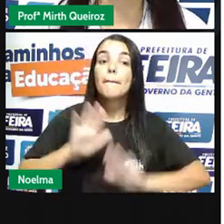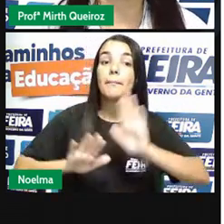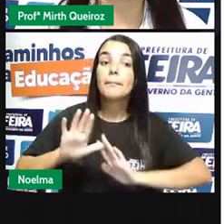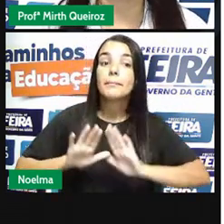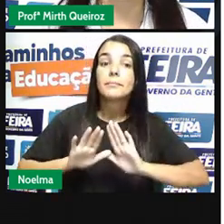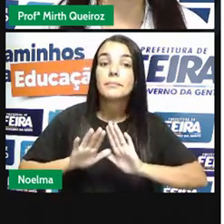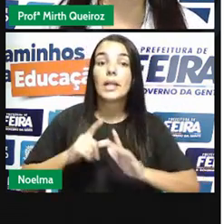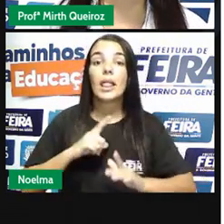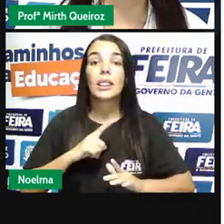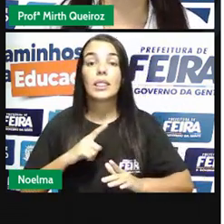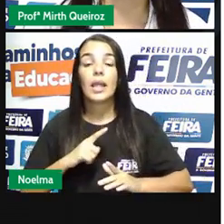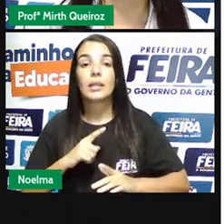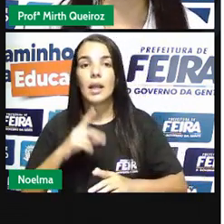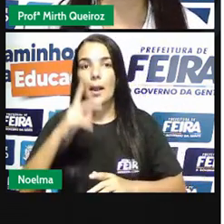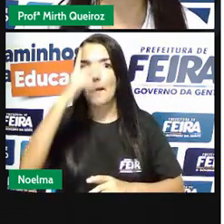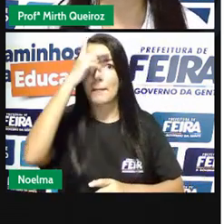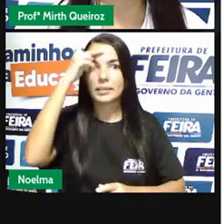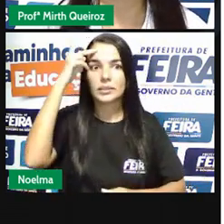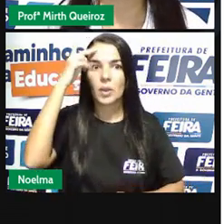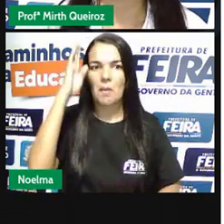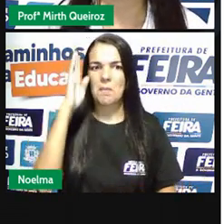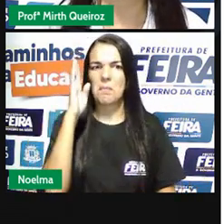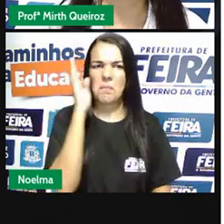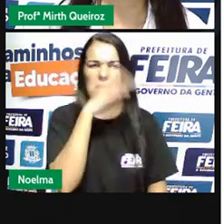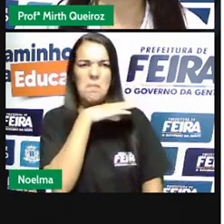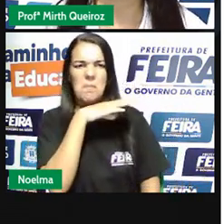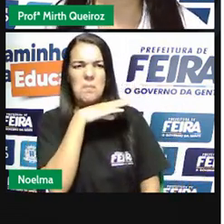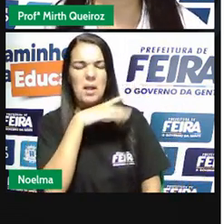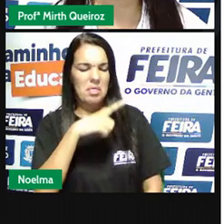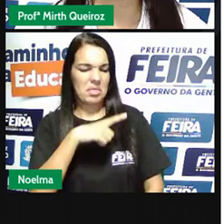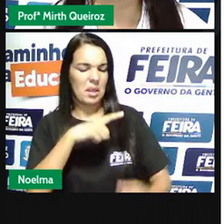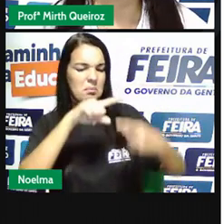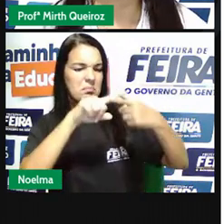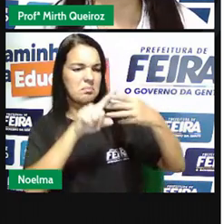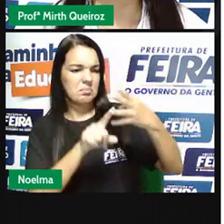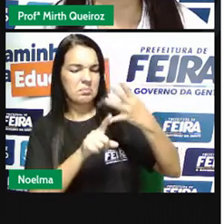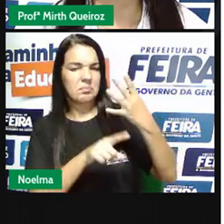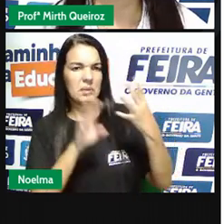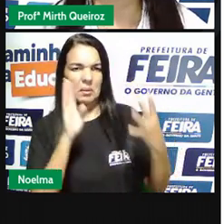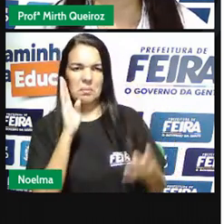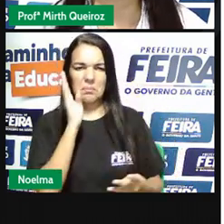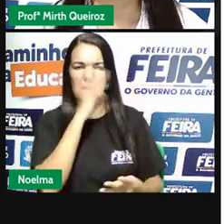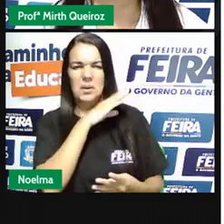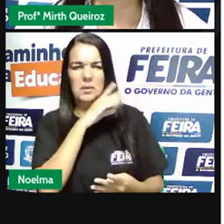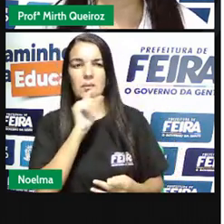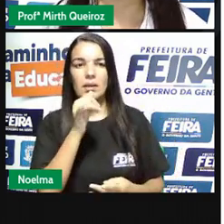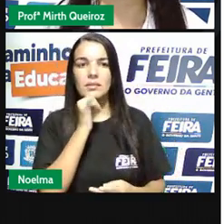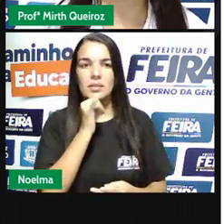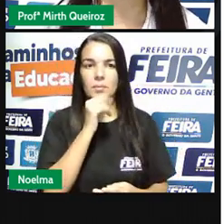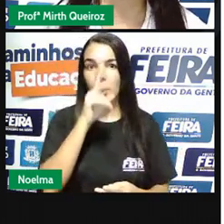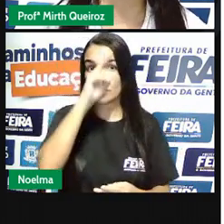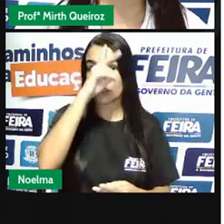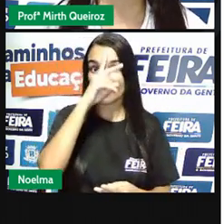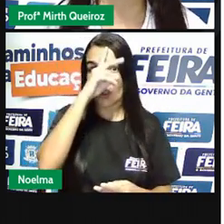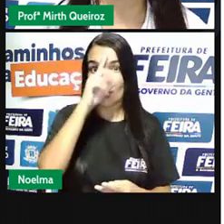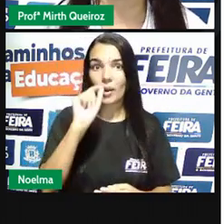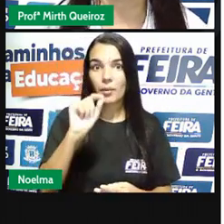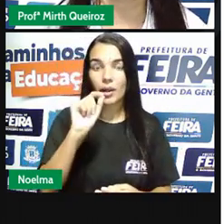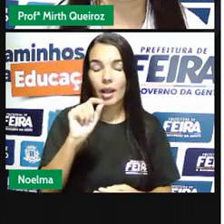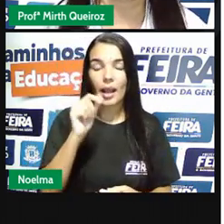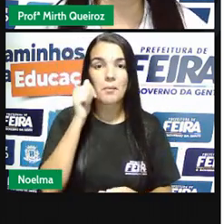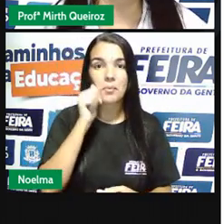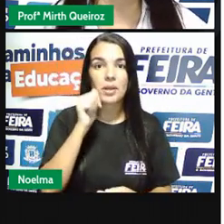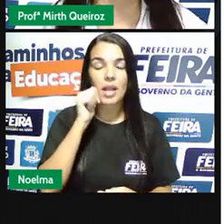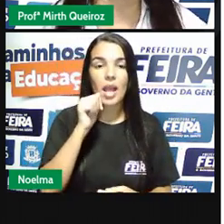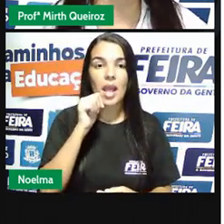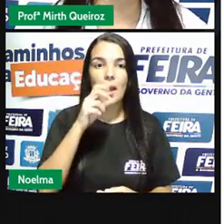fada ele vai ter o que o agressor que o vilão da história né Igual por exemplo na história de João e Maria quem é que é